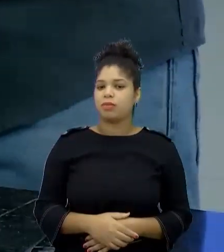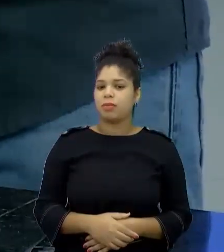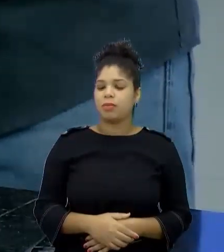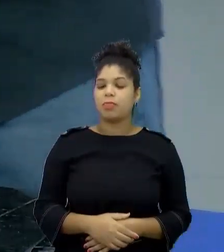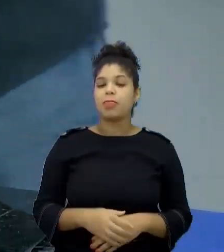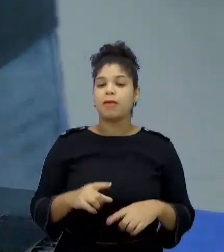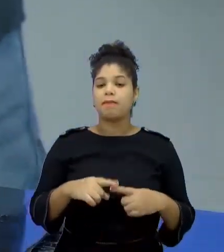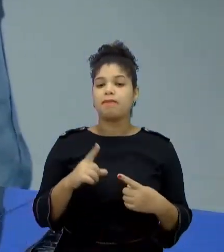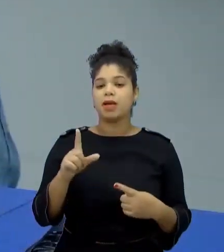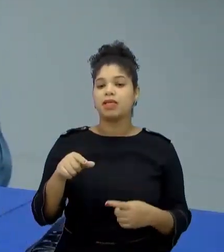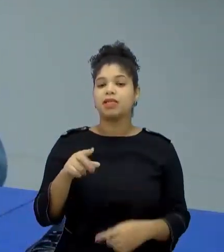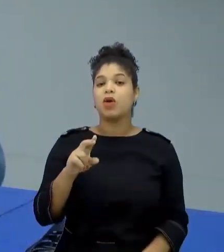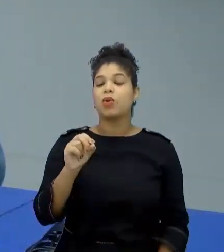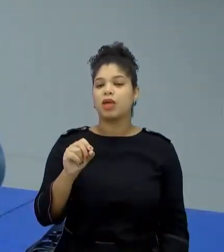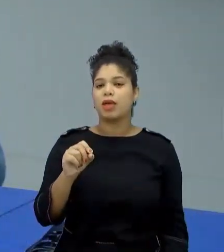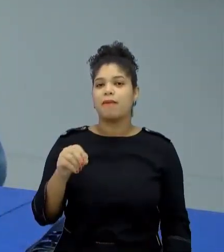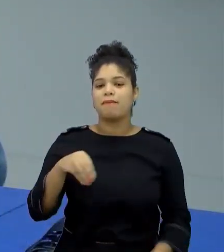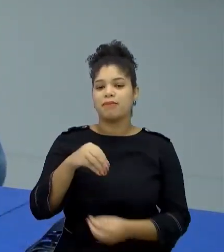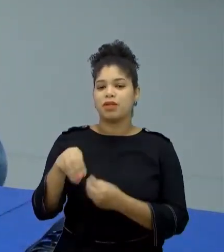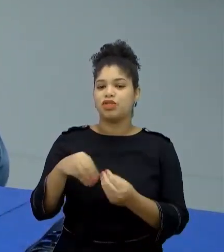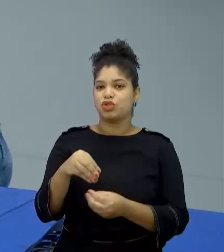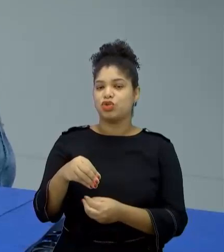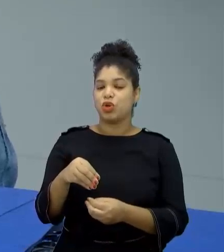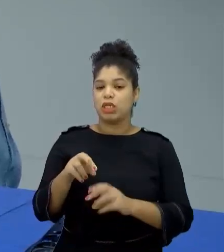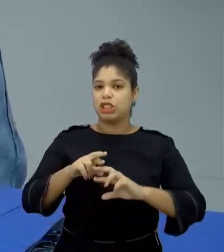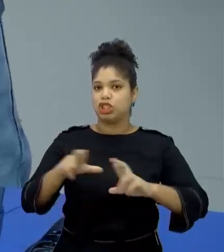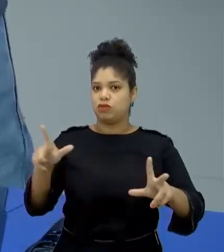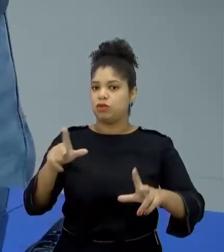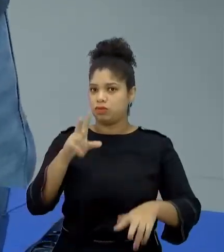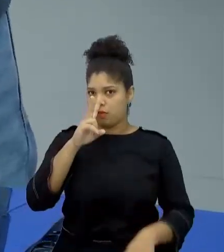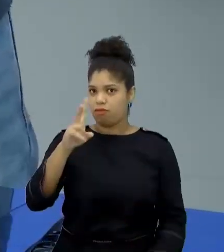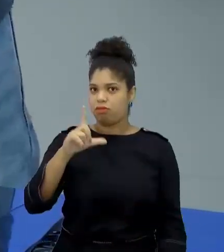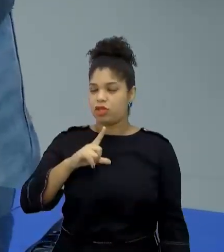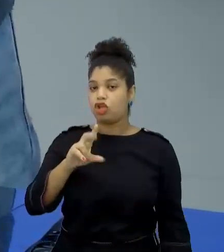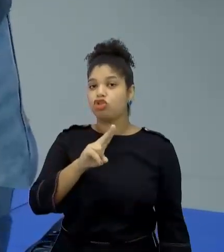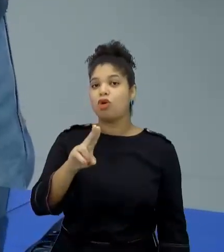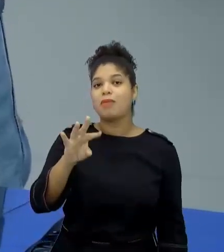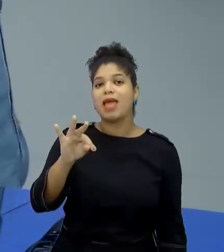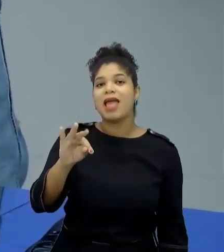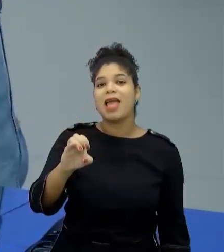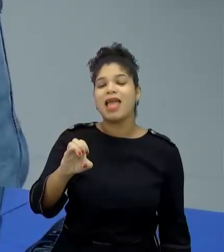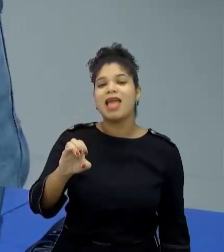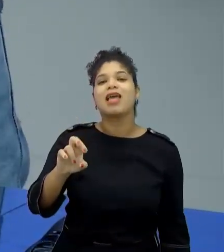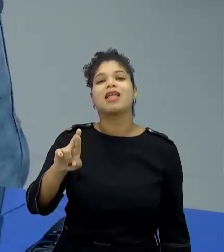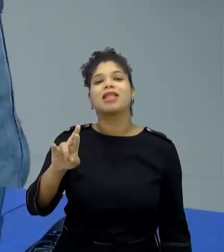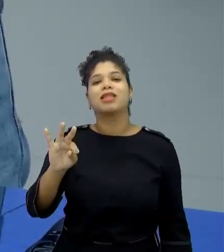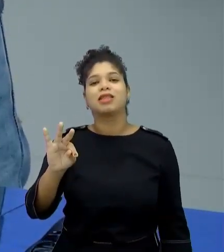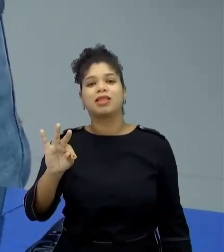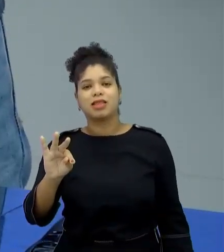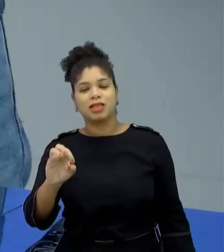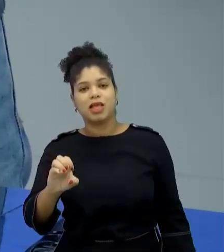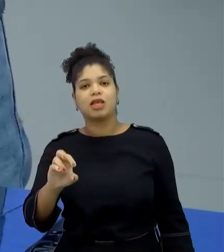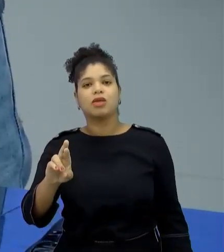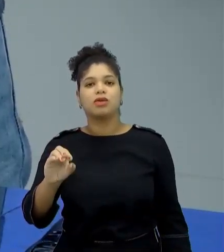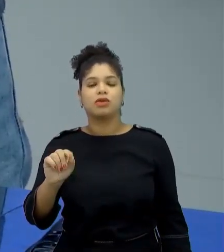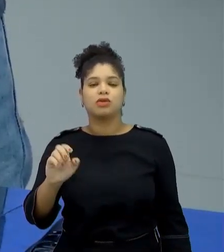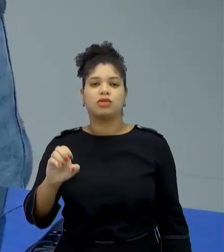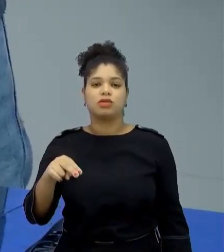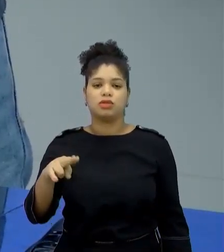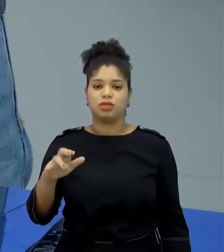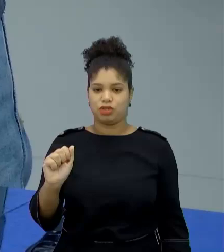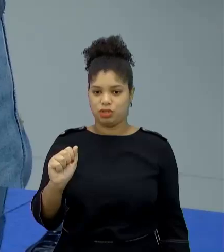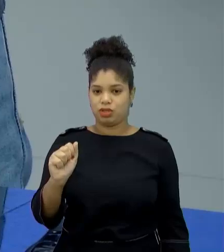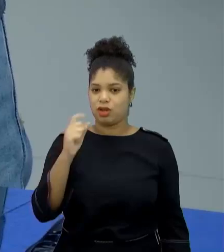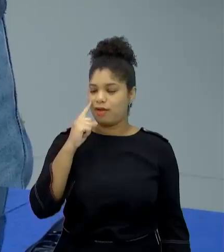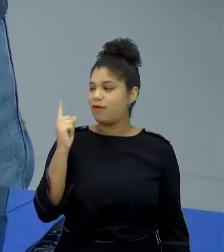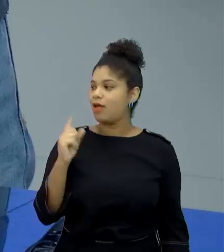uma mistura heterogênea. Não sei se dá para ver um pedacinho aqui, dá para ver aqui a areia, ó, olha aqui a areia, né? E